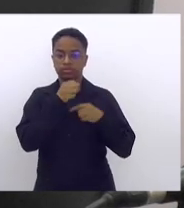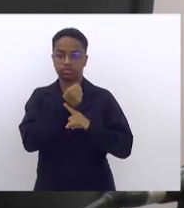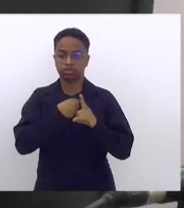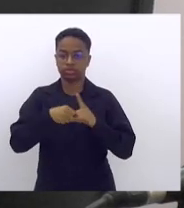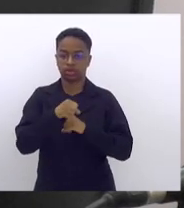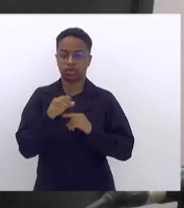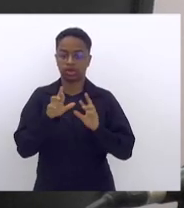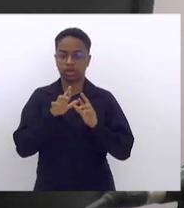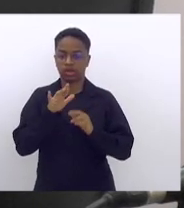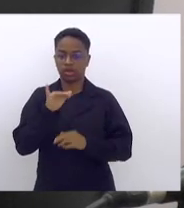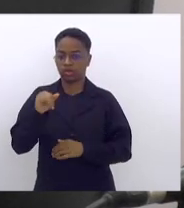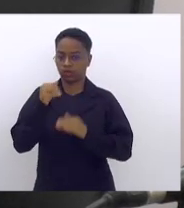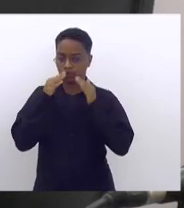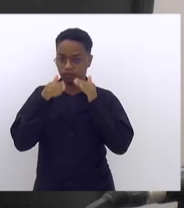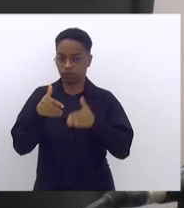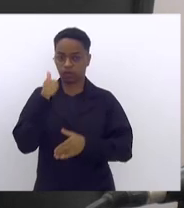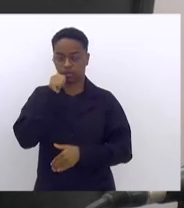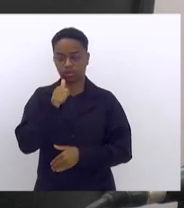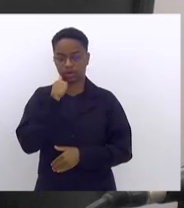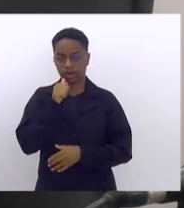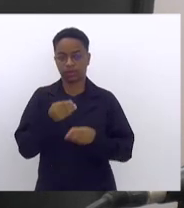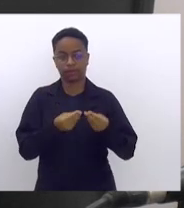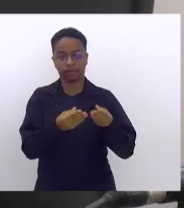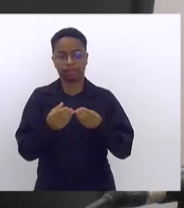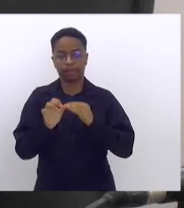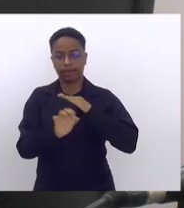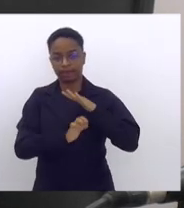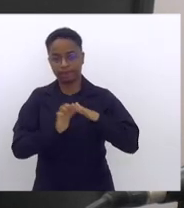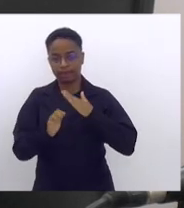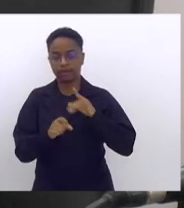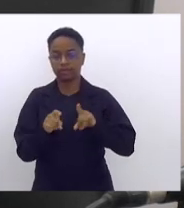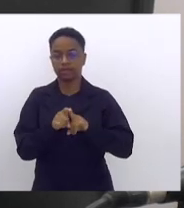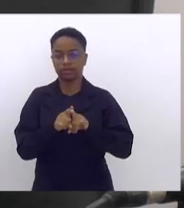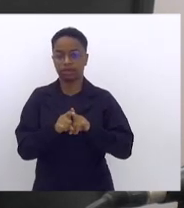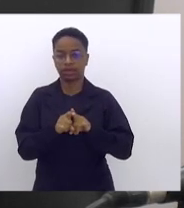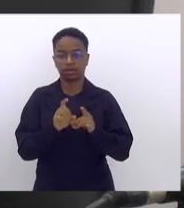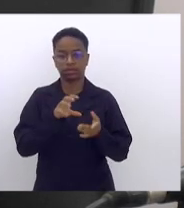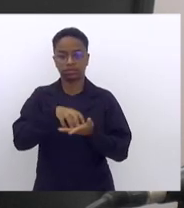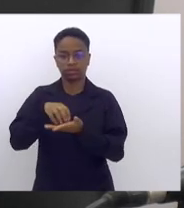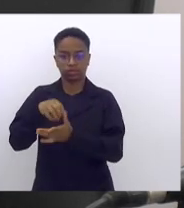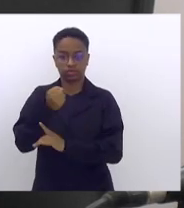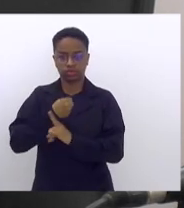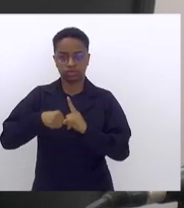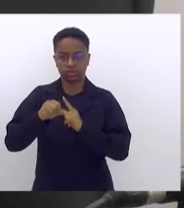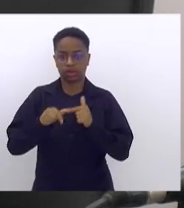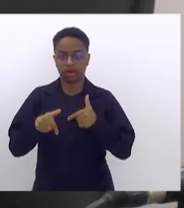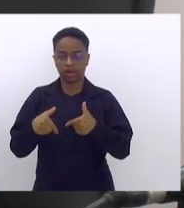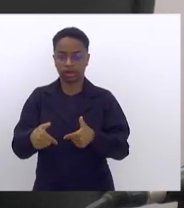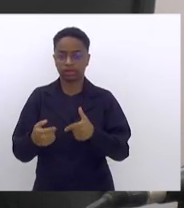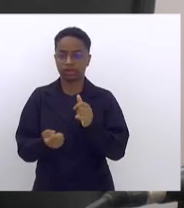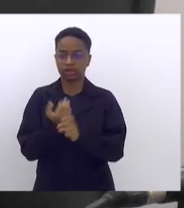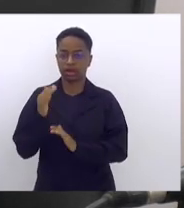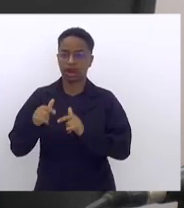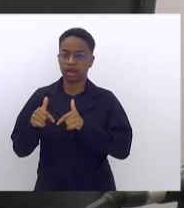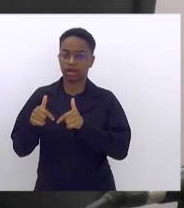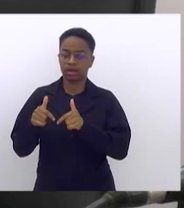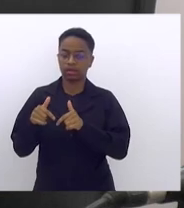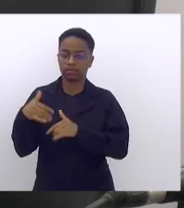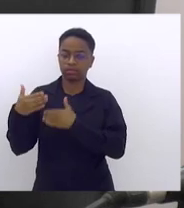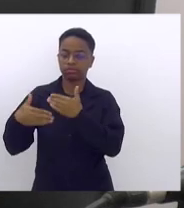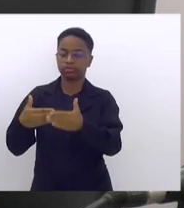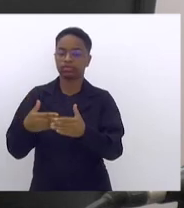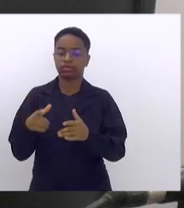ser concedido às empresas, às entidades governamentais e às entidades sociais que atuem no desenvolvimento de ações que envolvam a formação,